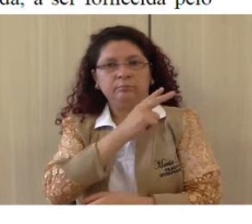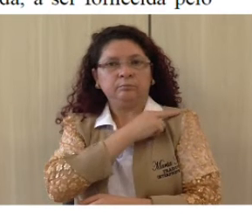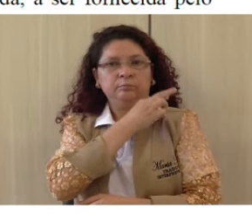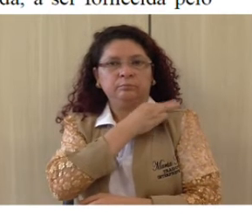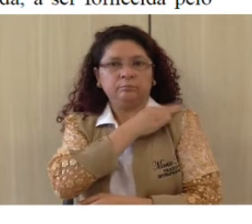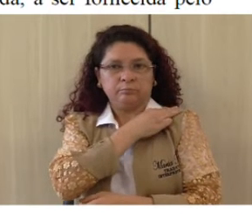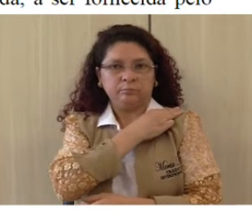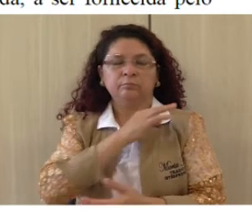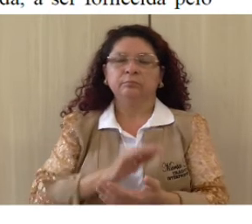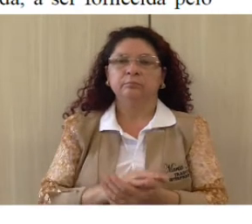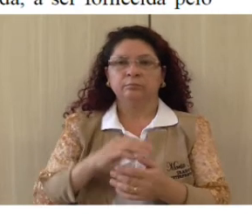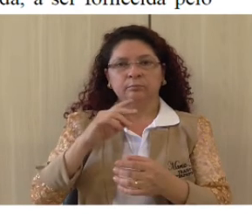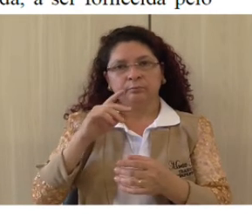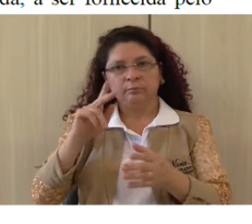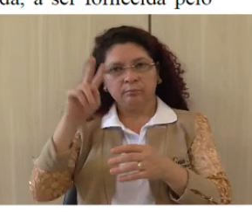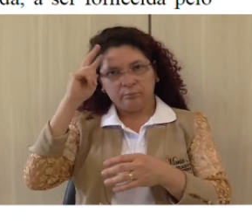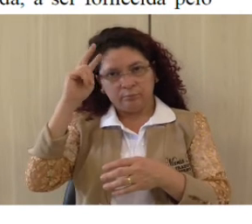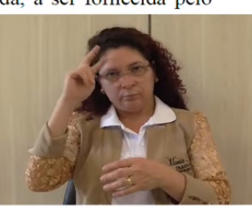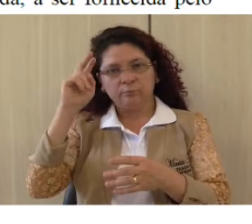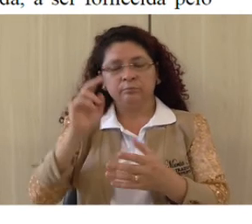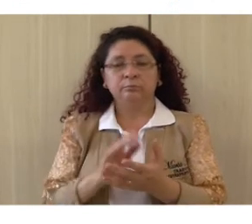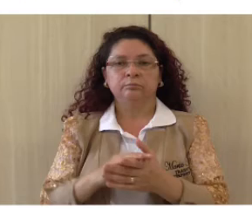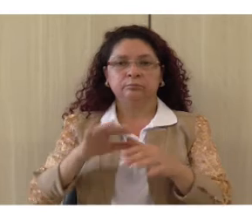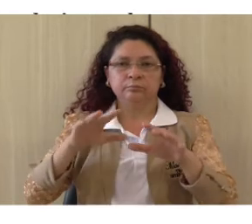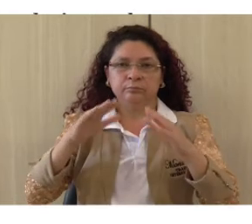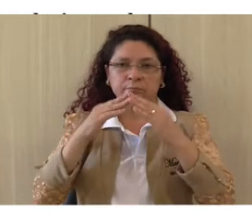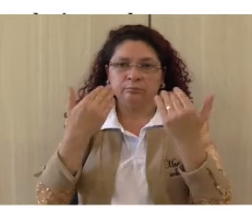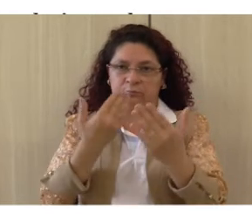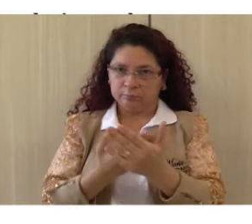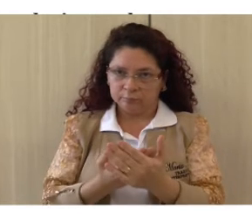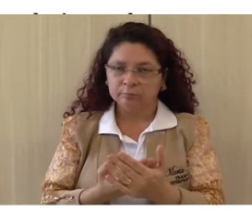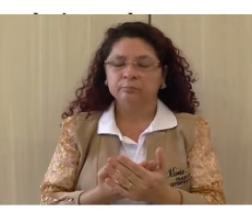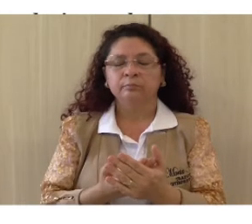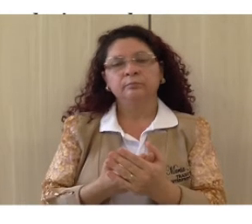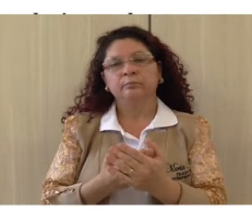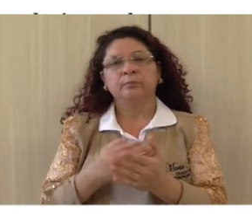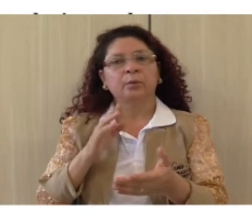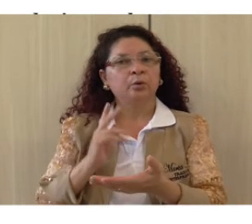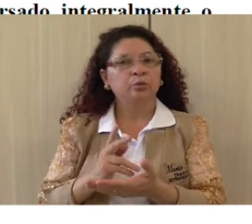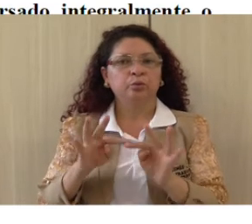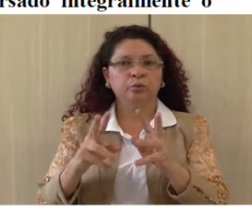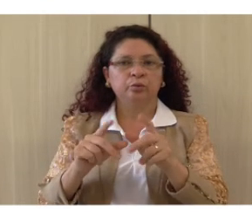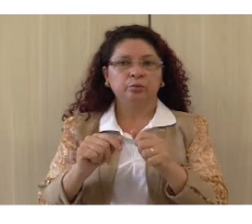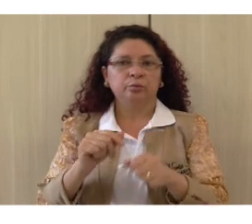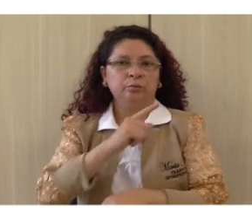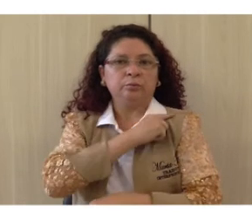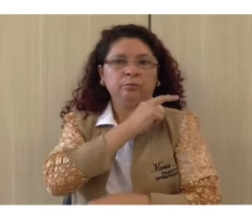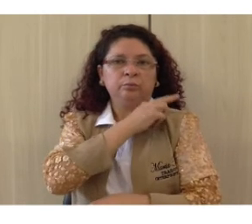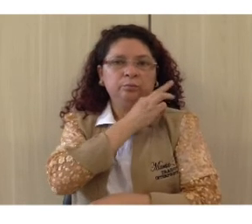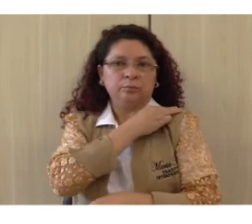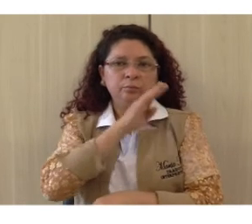A. Histórico escolar que comprove ter cursado integralmente o ensino médio ou ensino equivalente em escola pública.